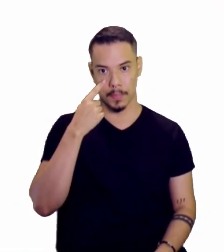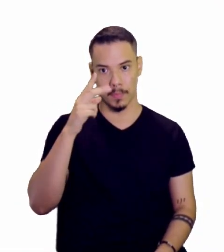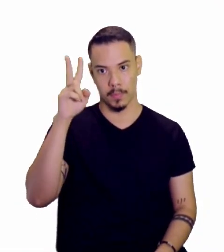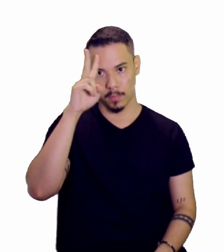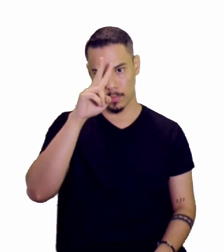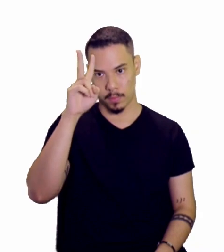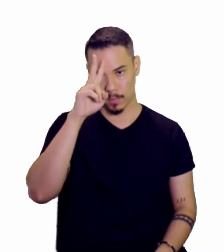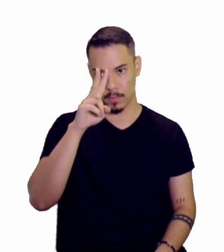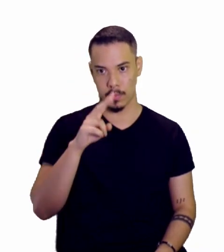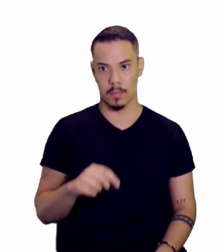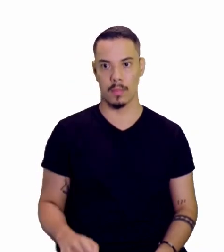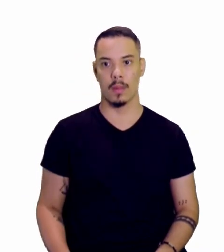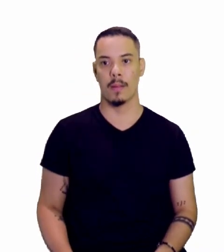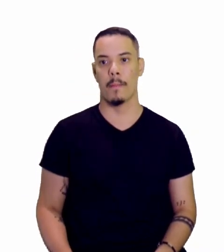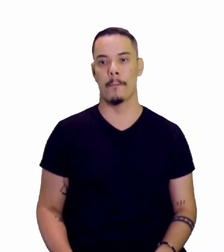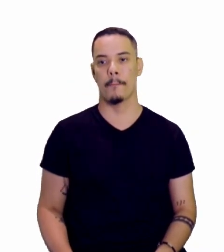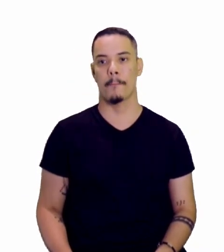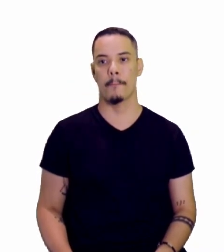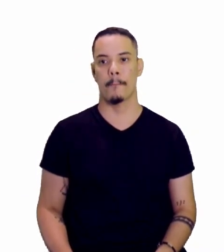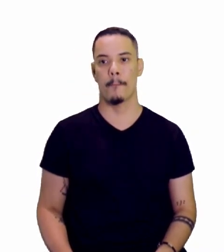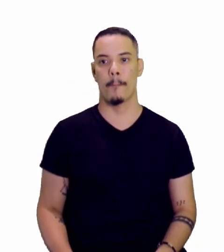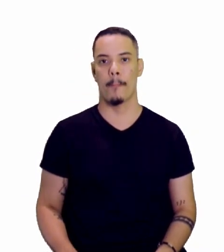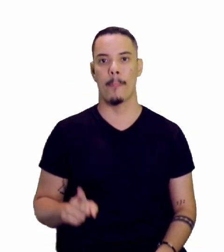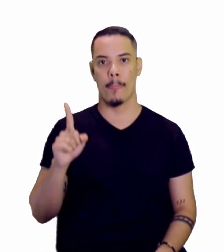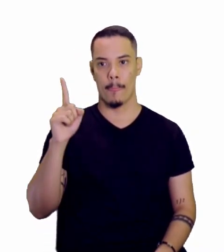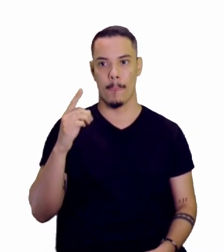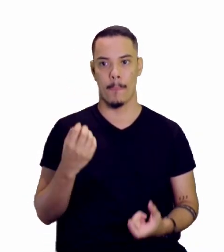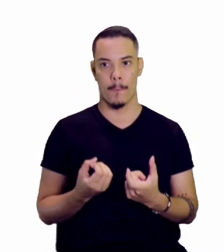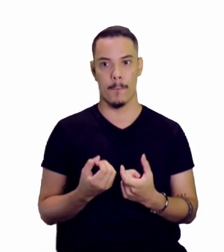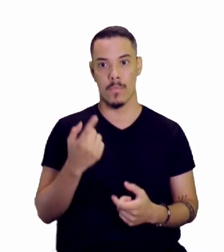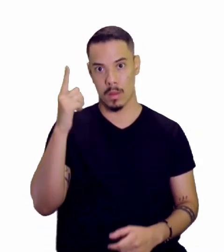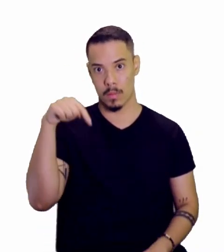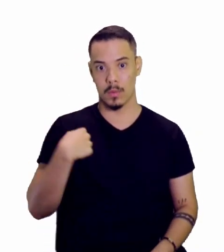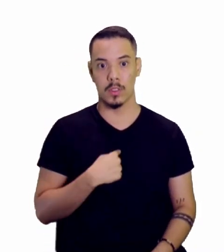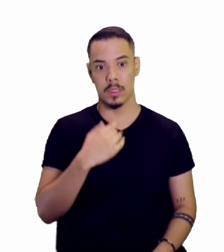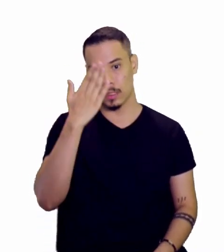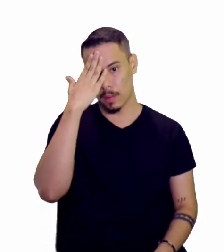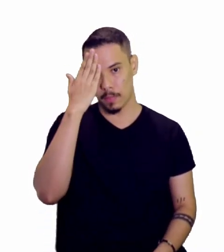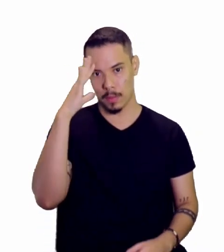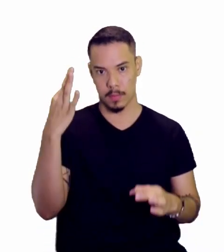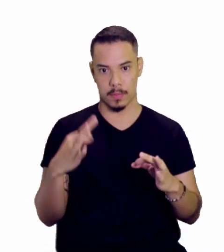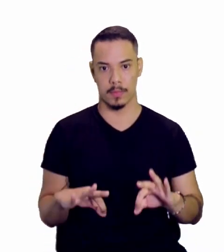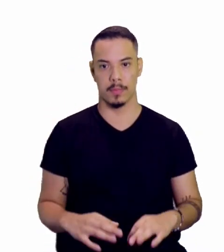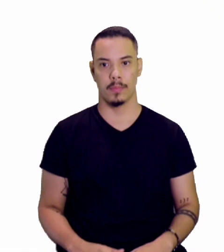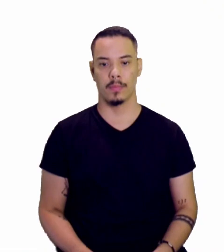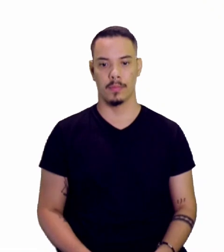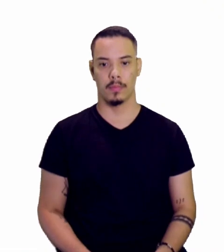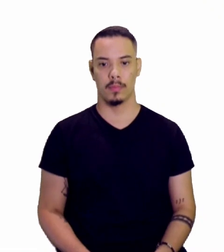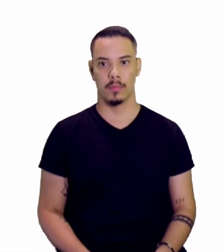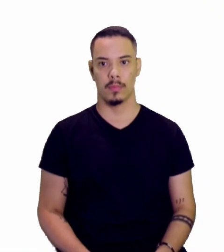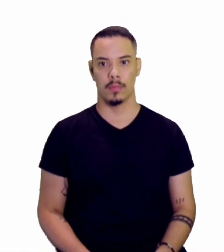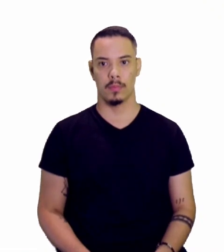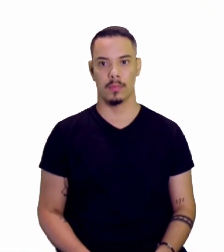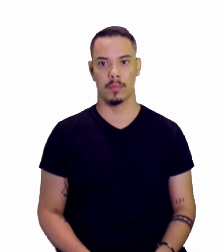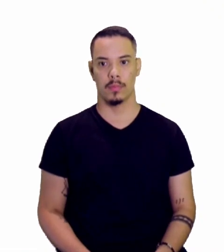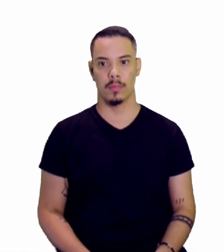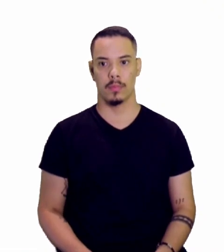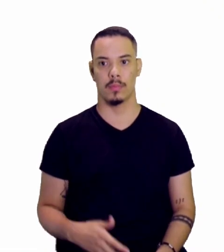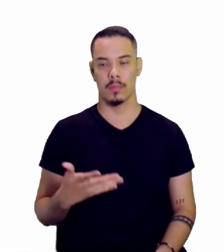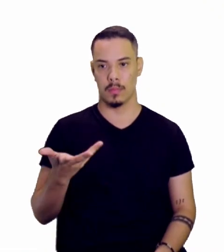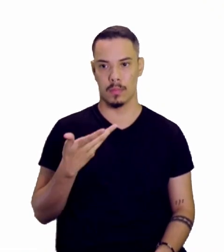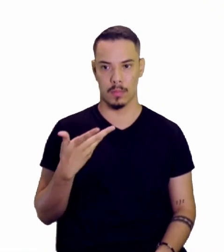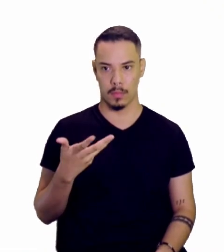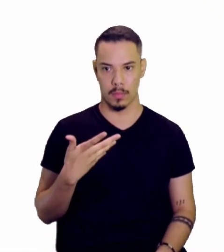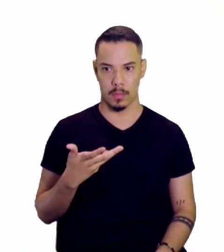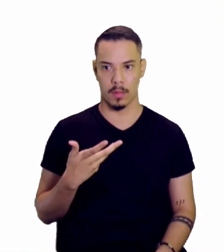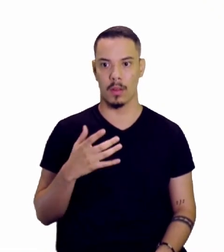lembrando que a força resultante, ó, vou manter a massa constante, né? Pelo lado esquerdo, né? Isso. Olha só, então a aceleração é